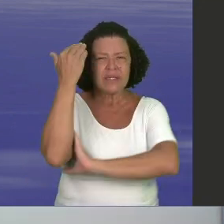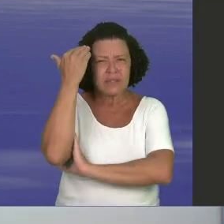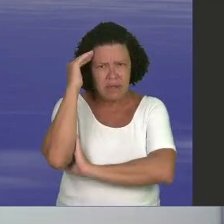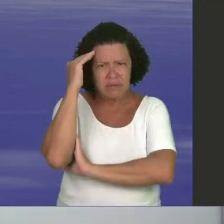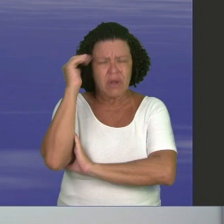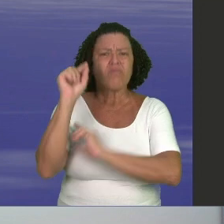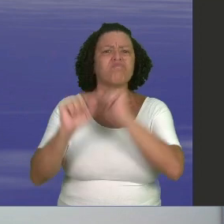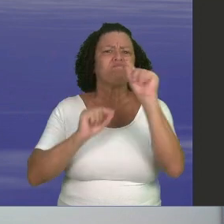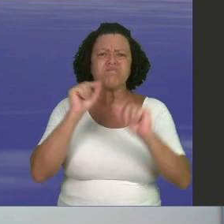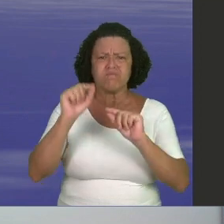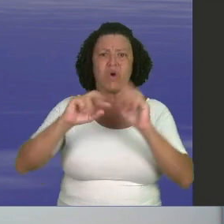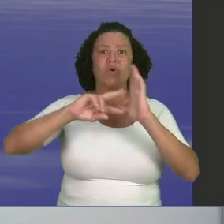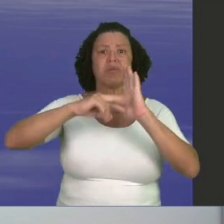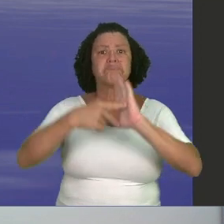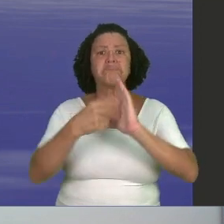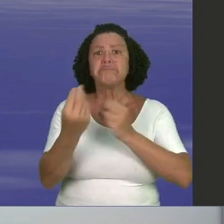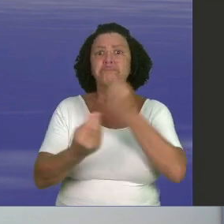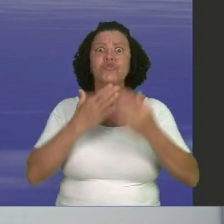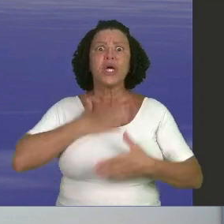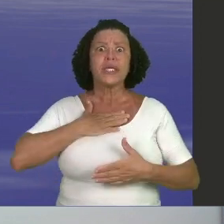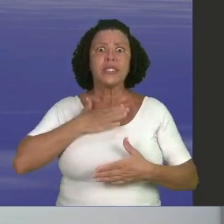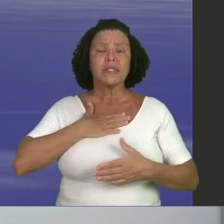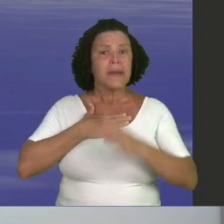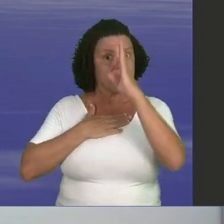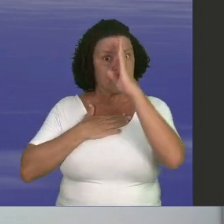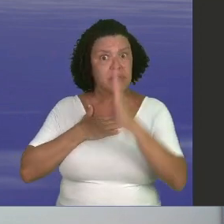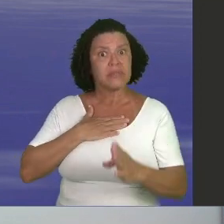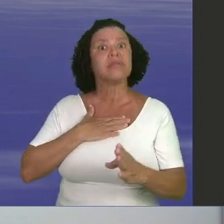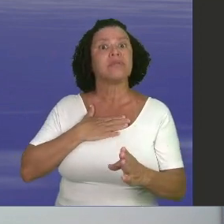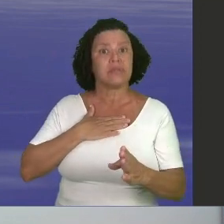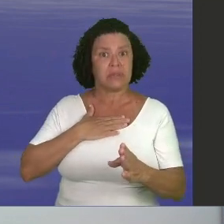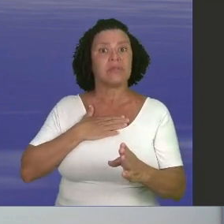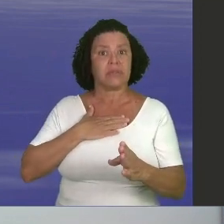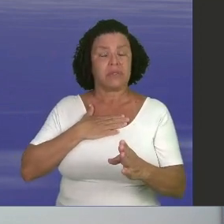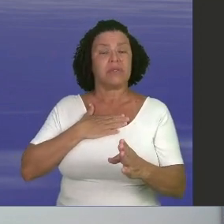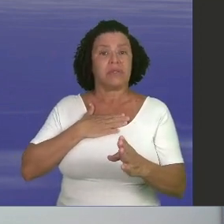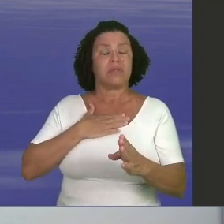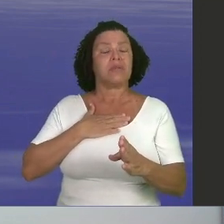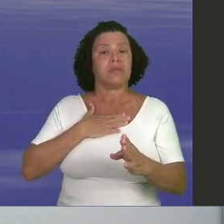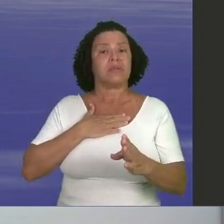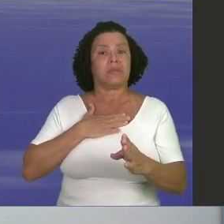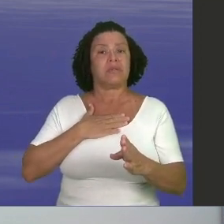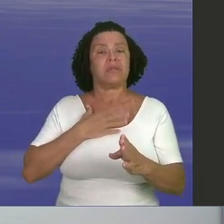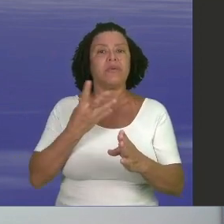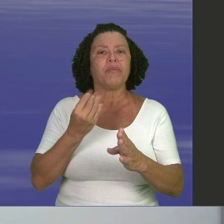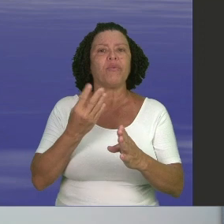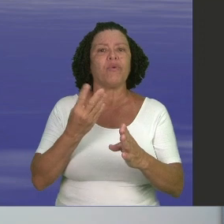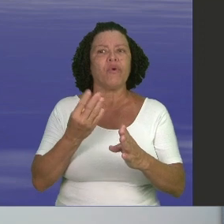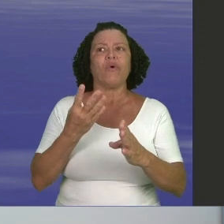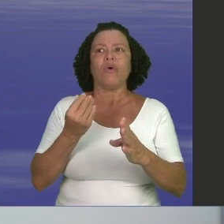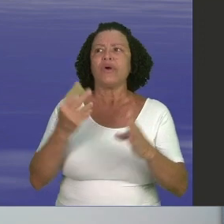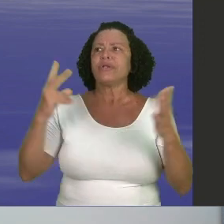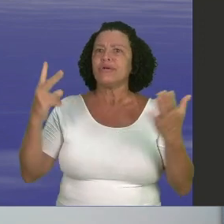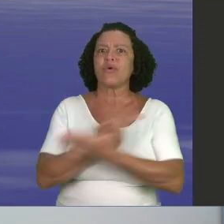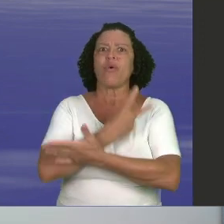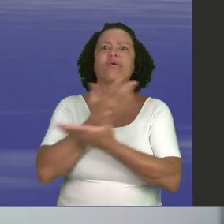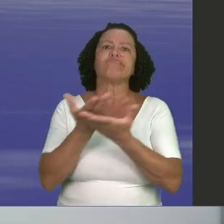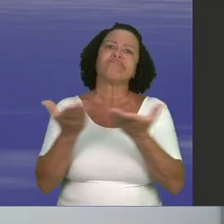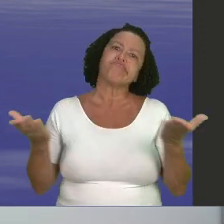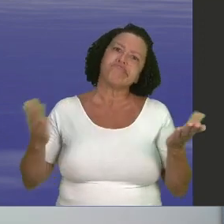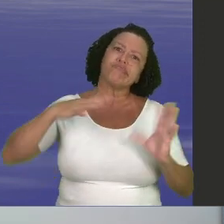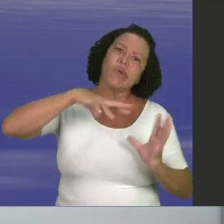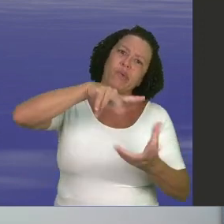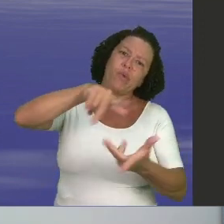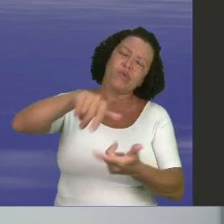isso tem a ver conosco e principalmente ainda com tantas mazelas que estão acontecendo no nosso